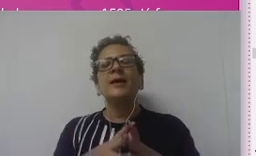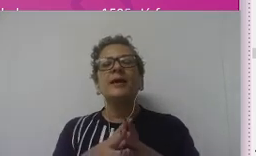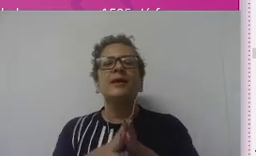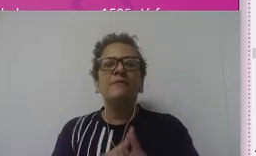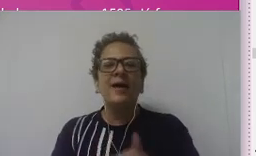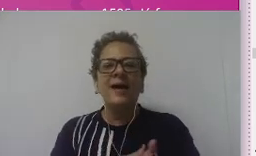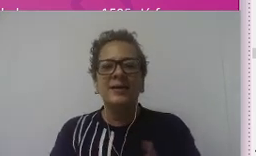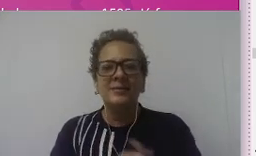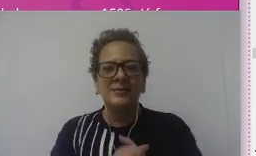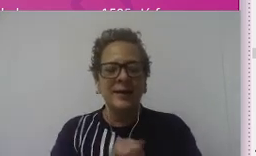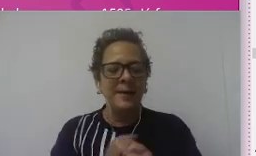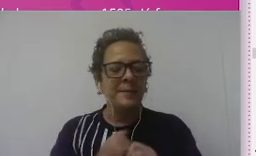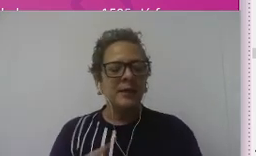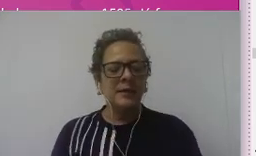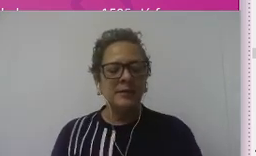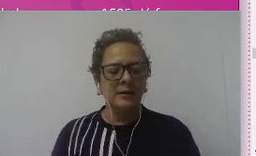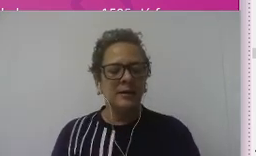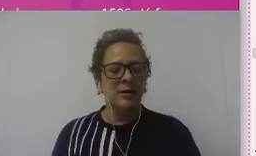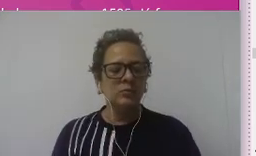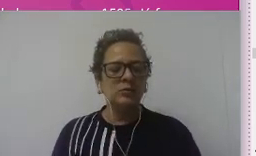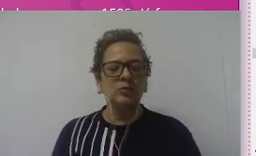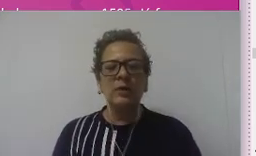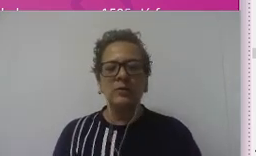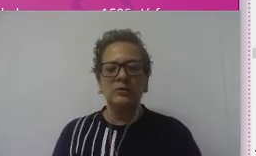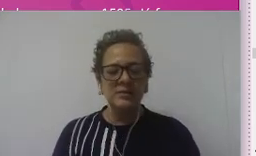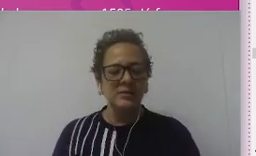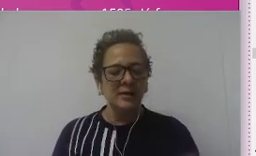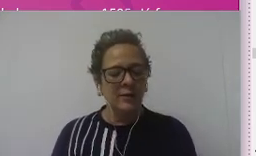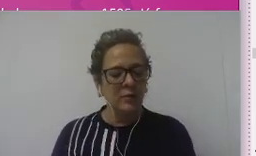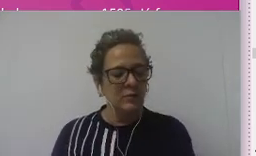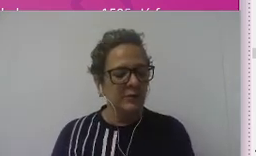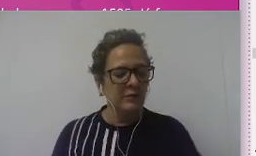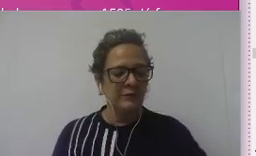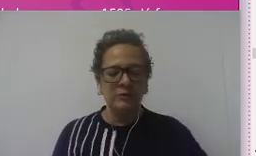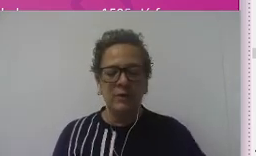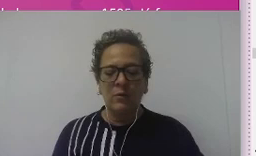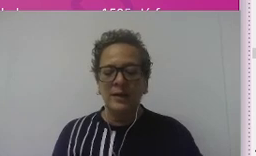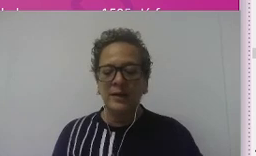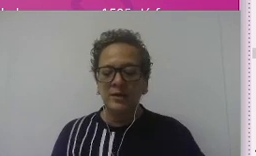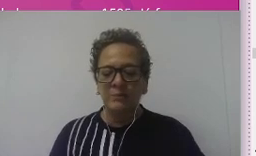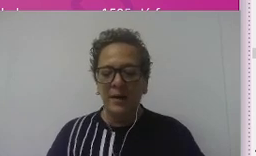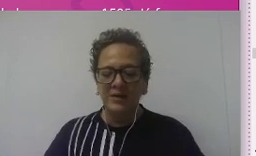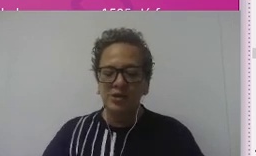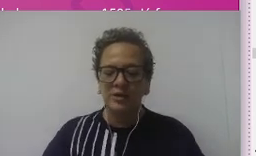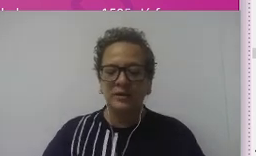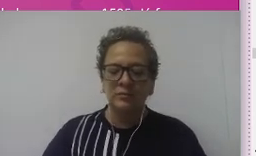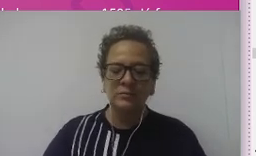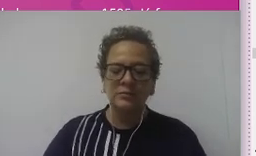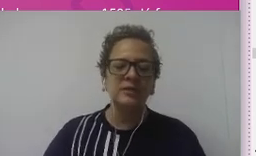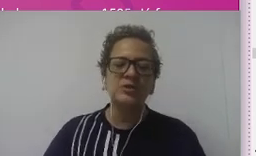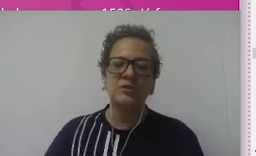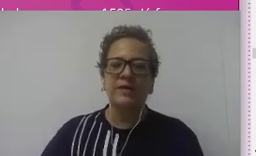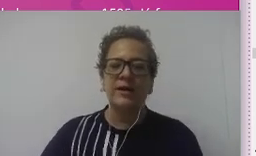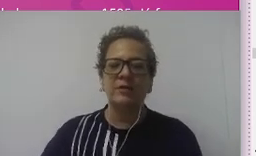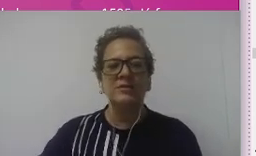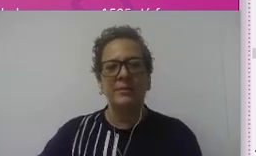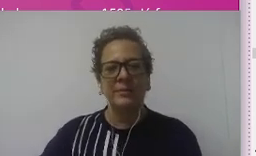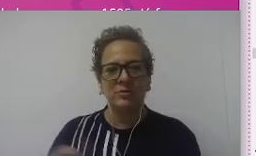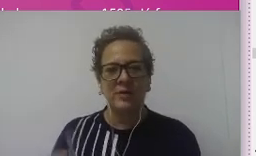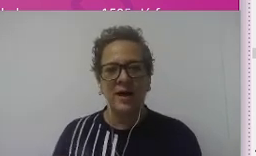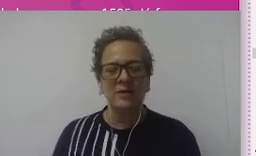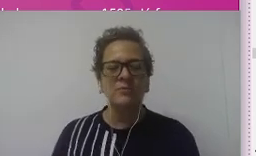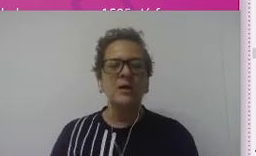famílias rivais, né? Então, tudo aconteceu devido a uma grande paixão que eles tiveram,